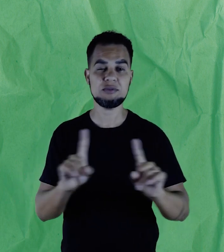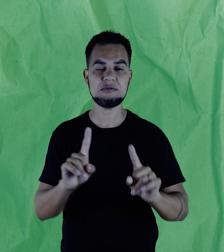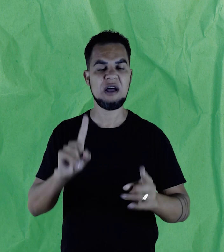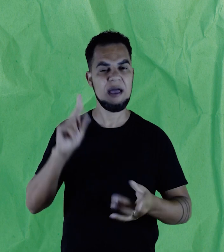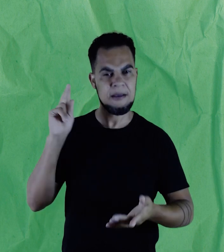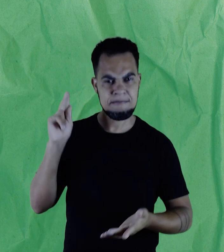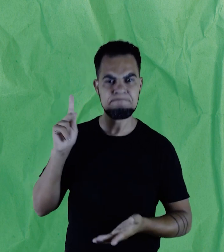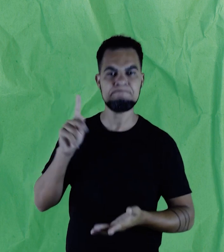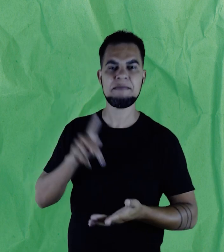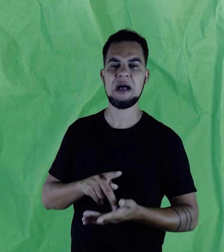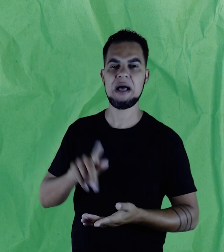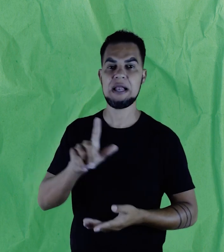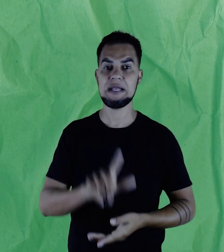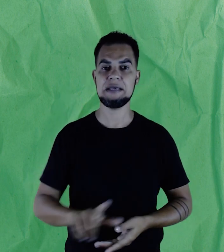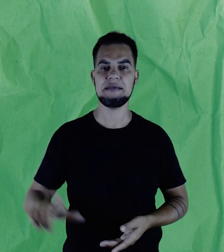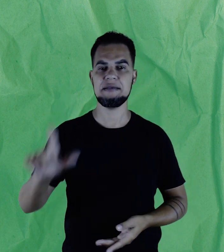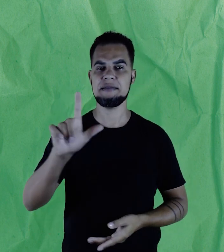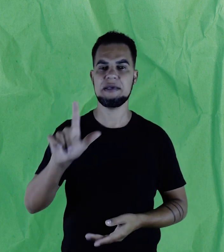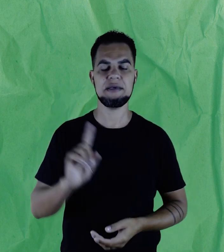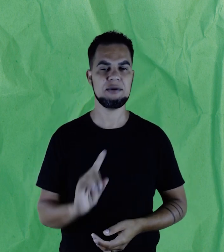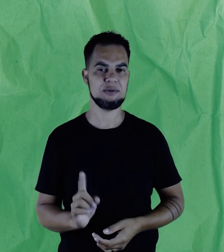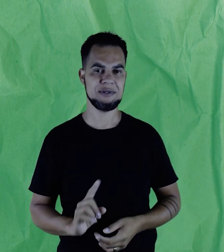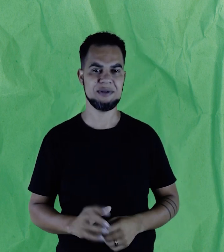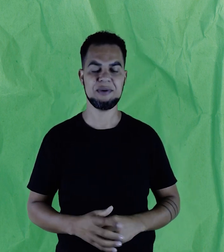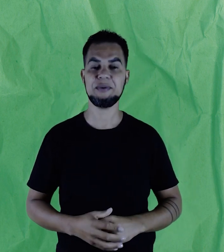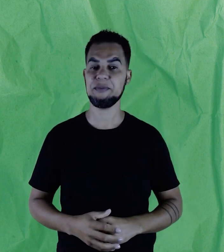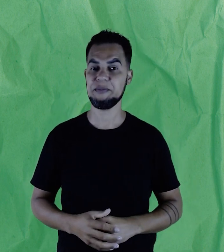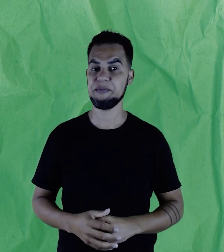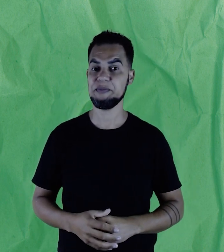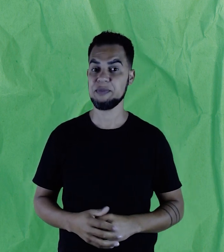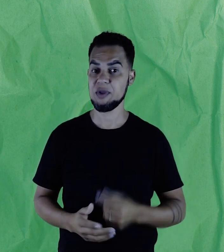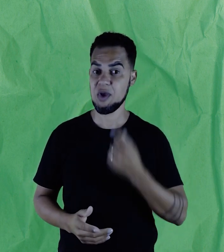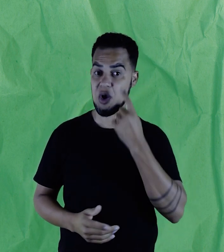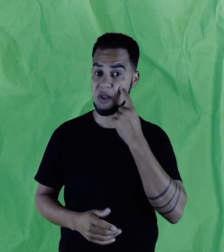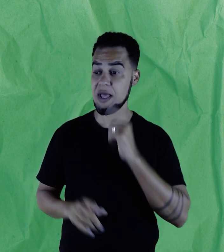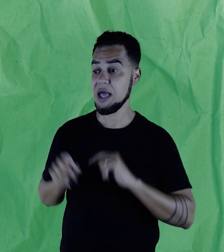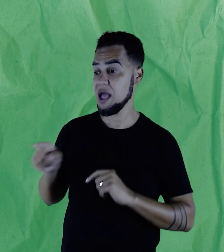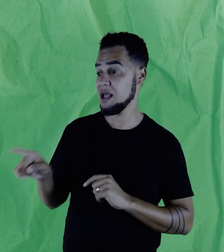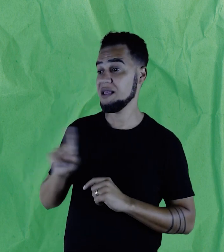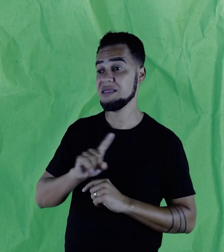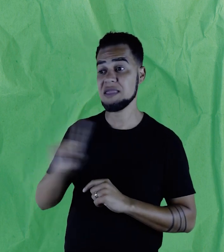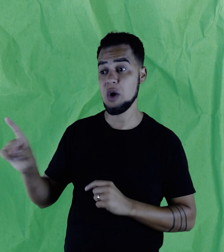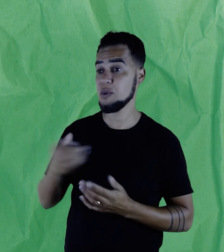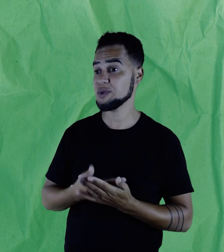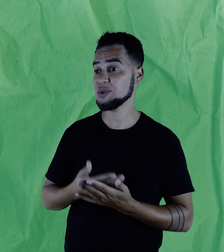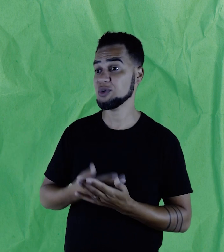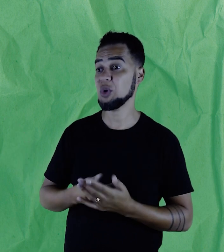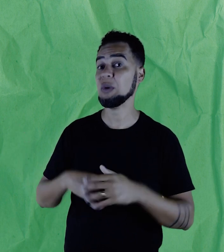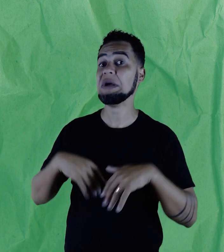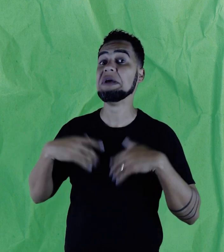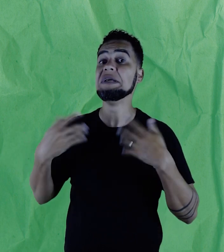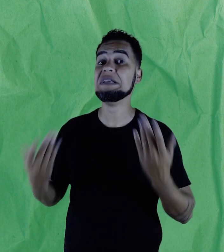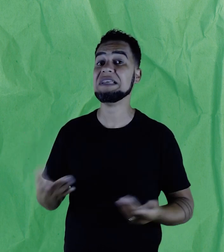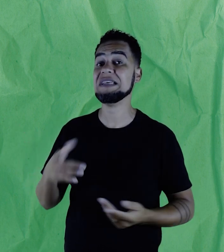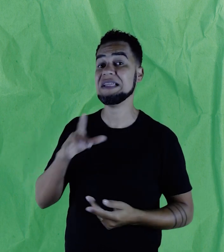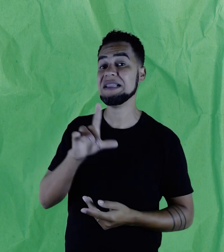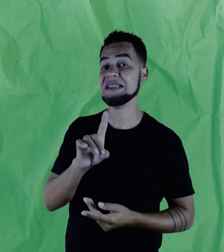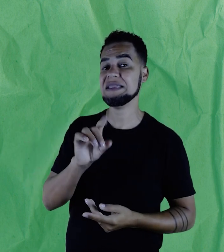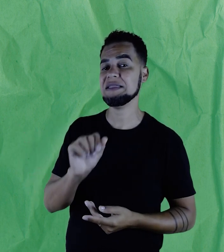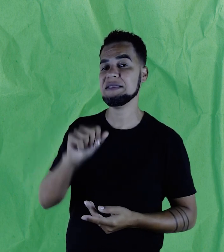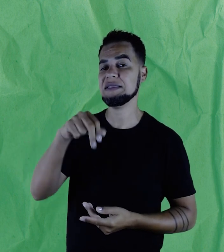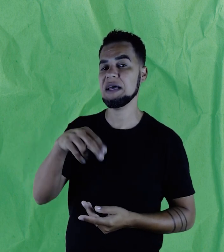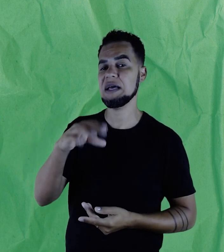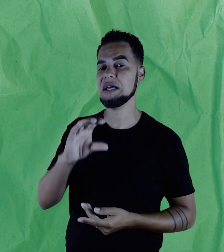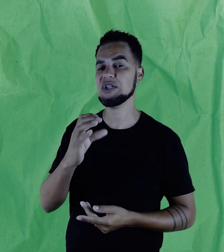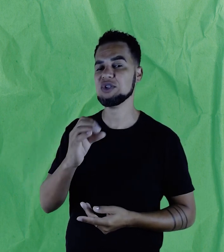significado literal. Olha só, ele não estudou e dançou na prova. Esse dançar na prova é uma